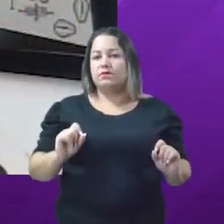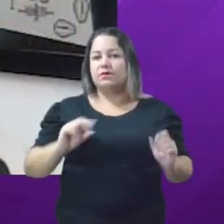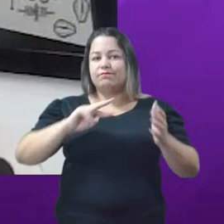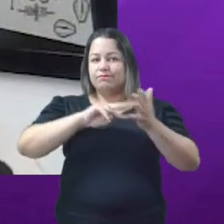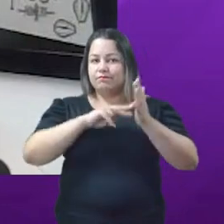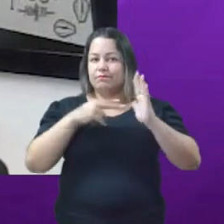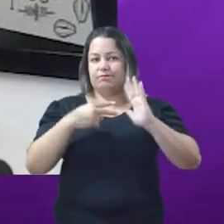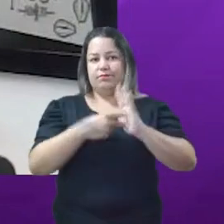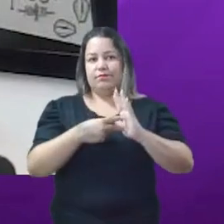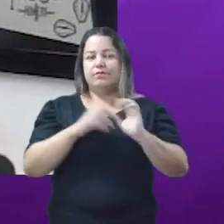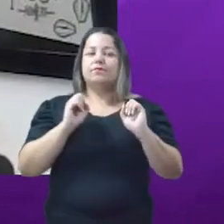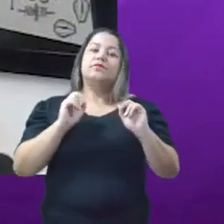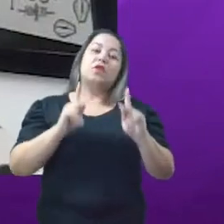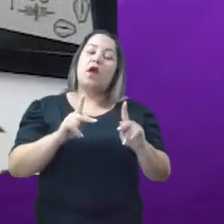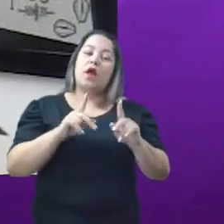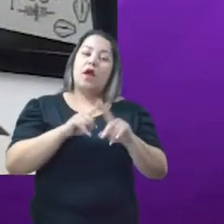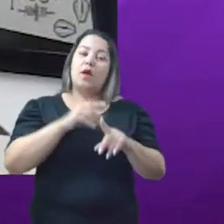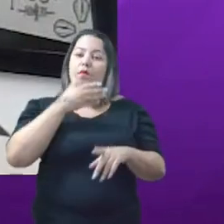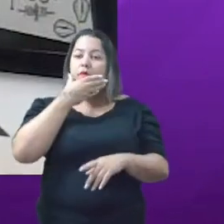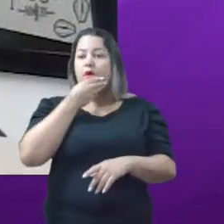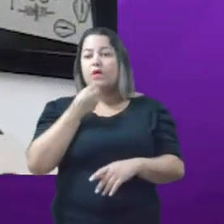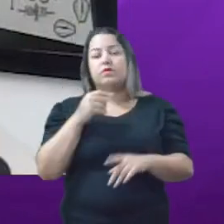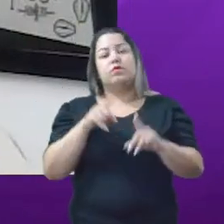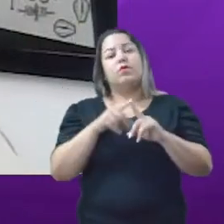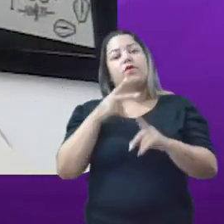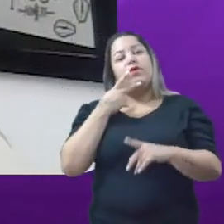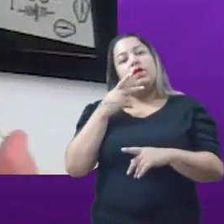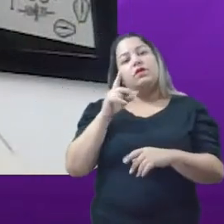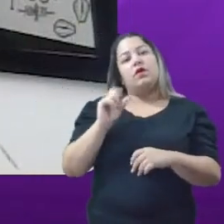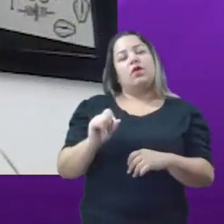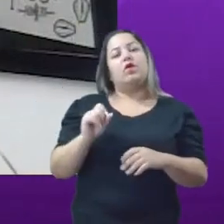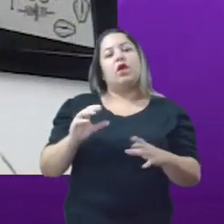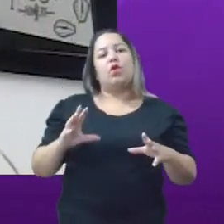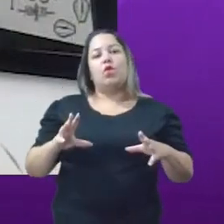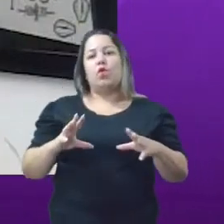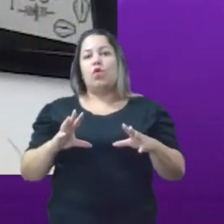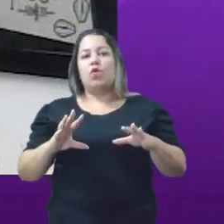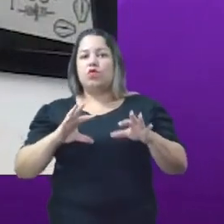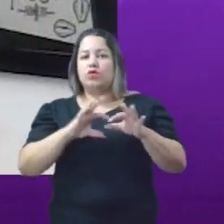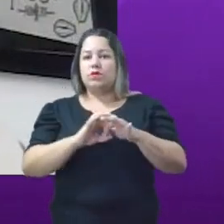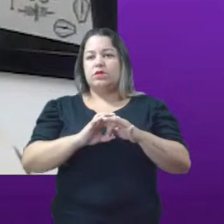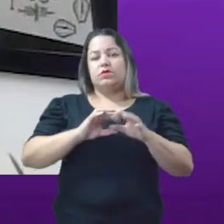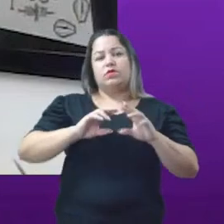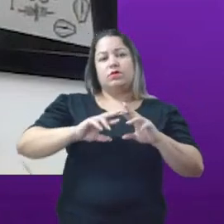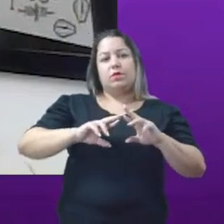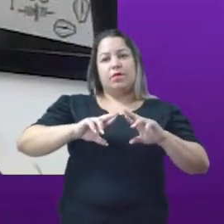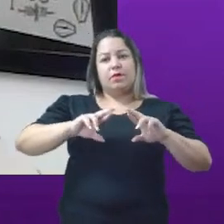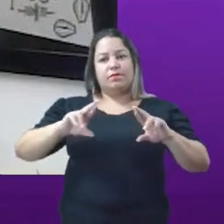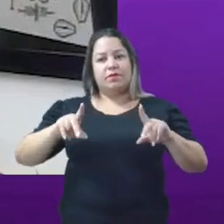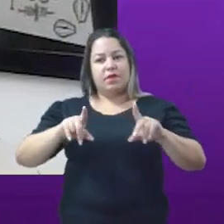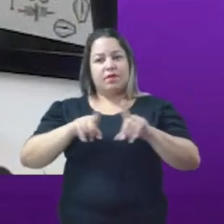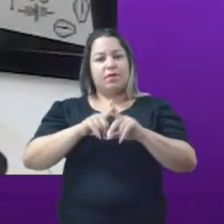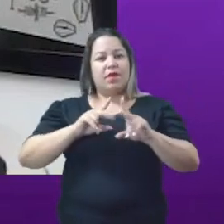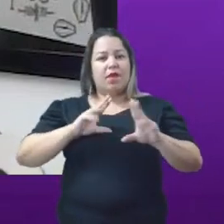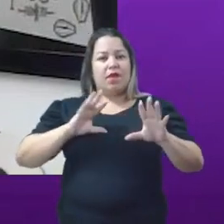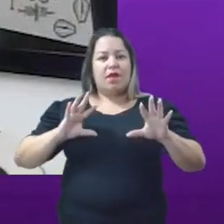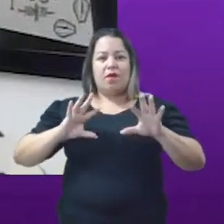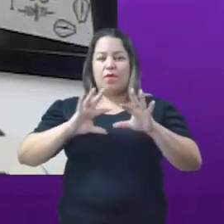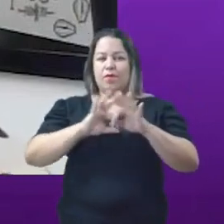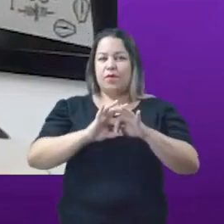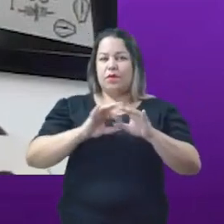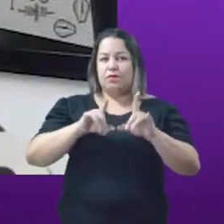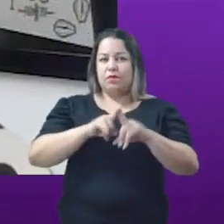né? Bom, gente, a masculinidade, né, como eu disse, né, ela é um conjunto de símbolos e performance relacionadas